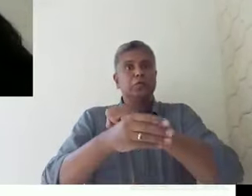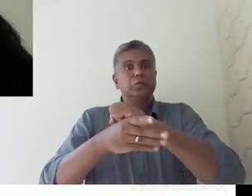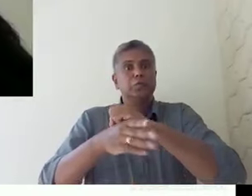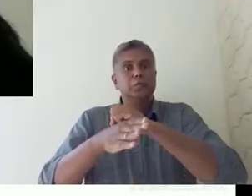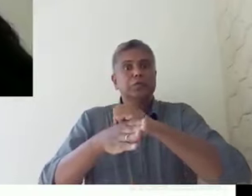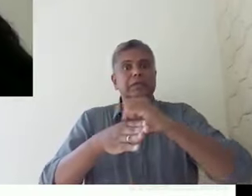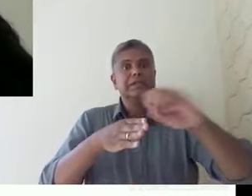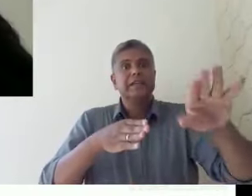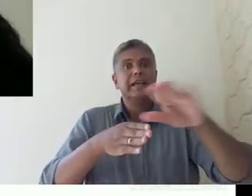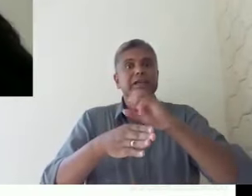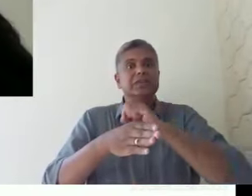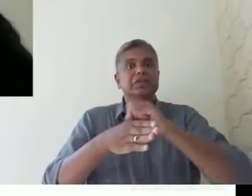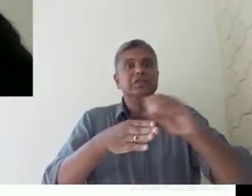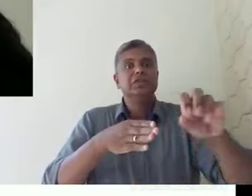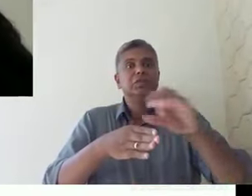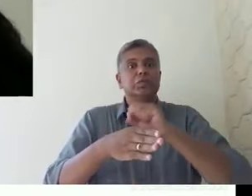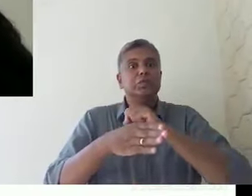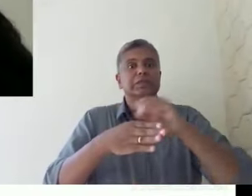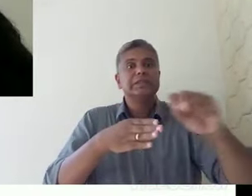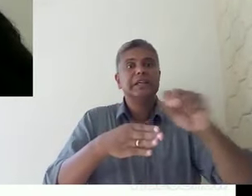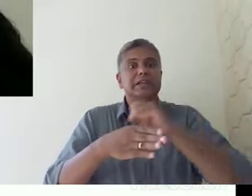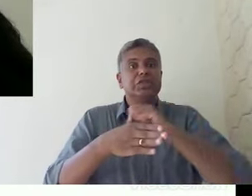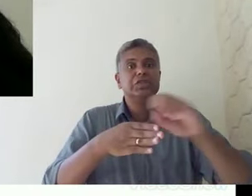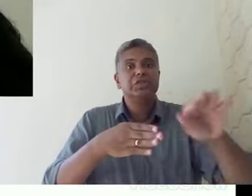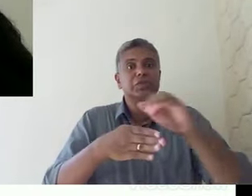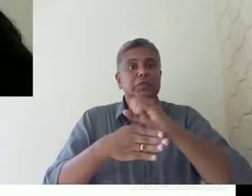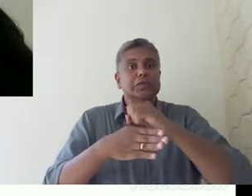o sentido.